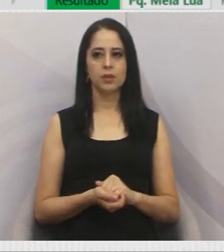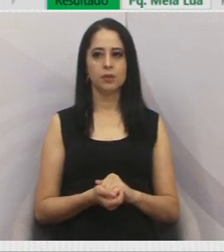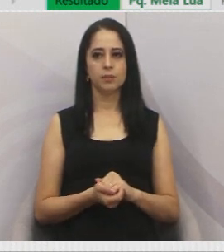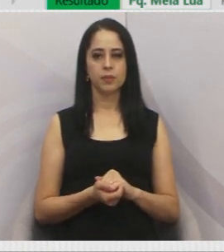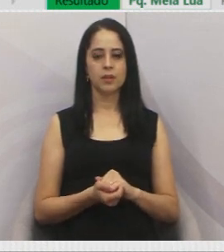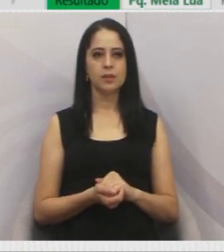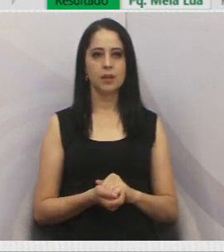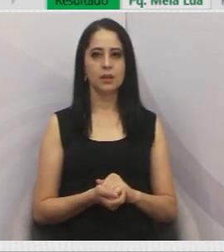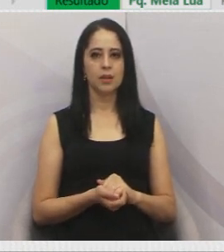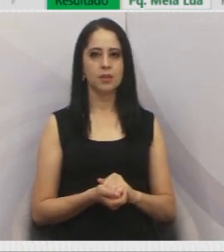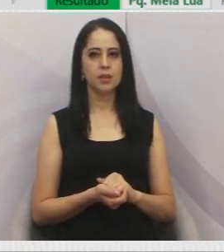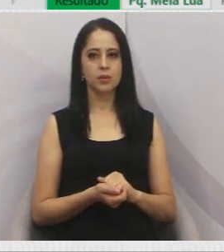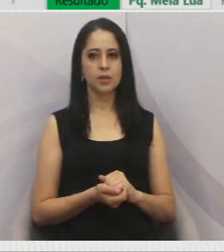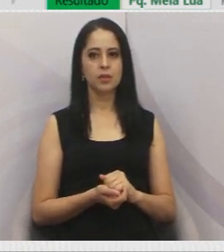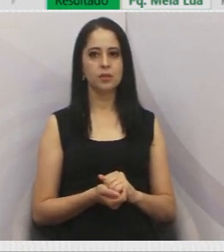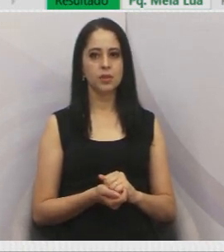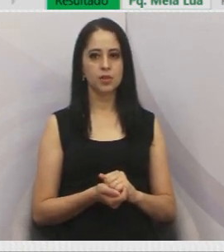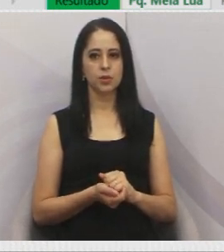Tá.